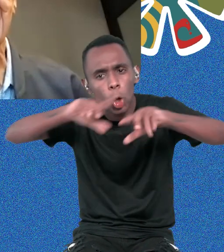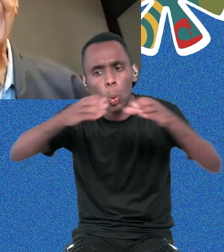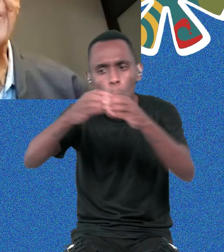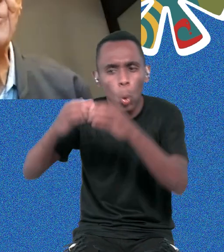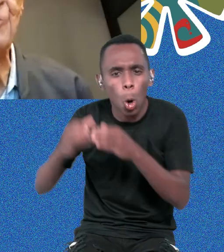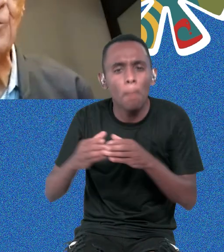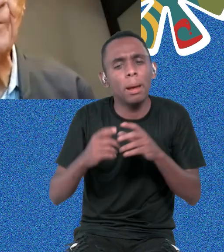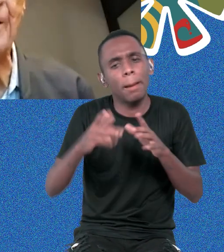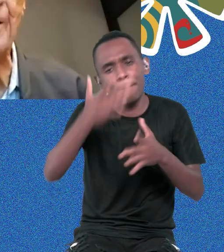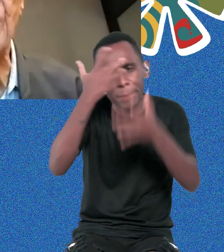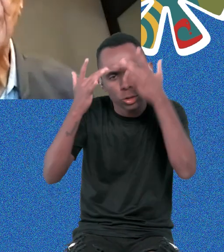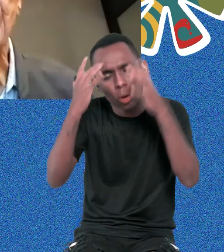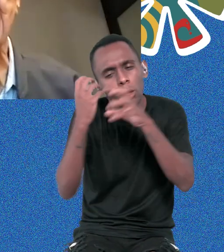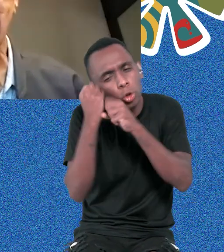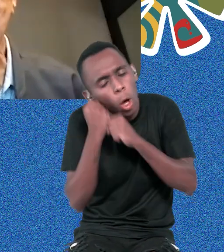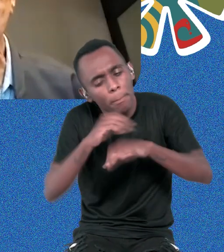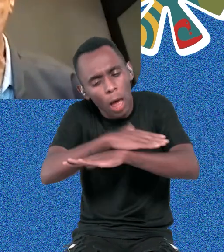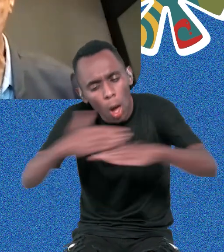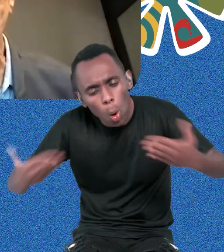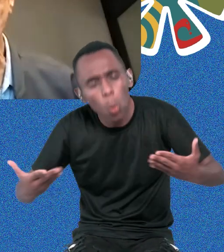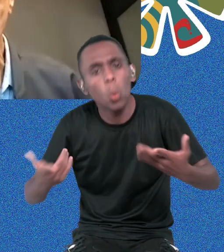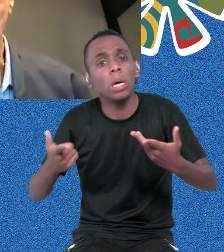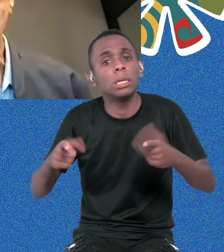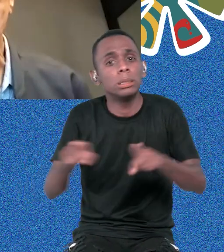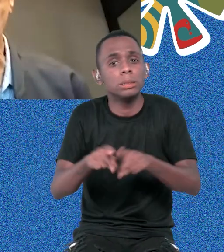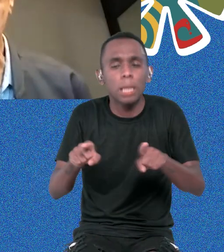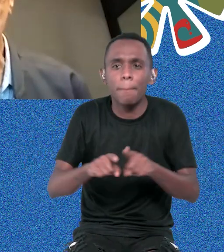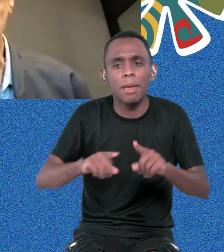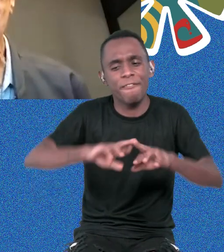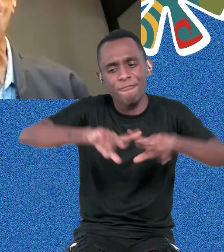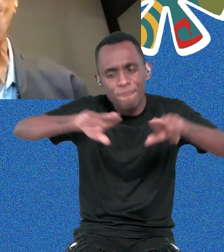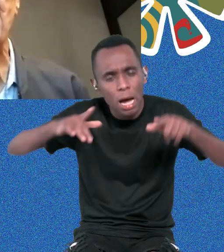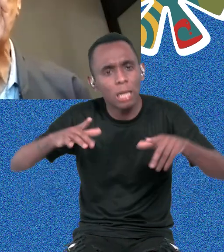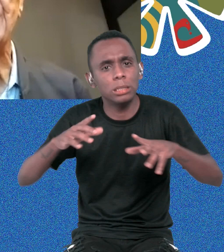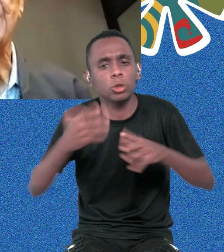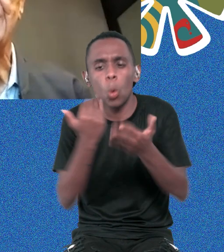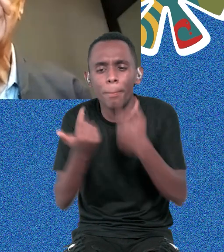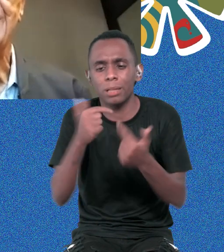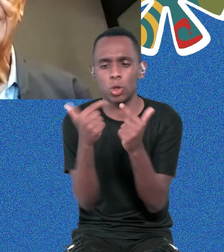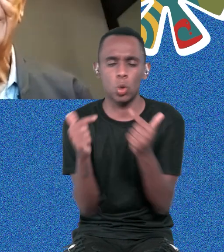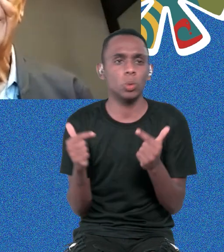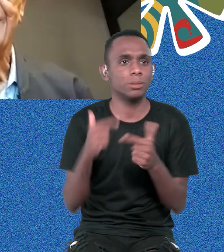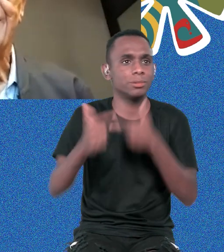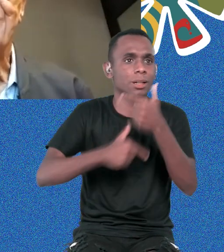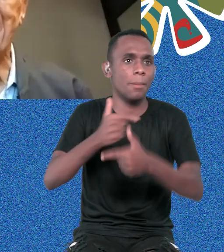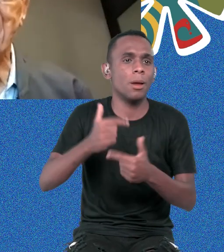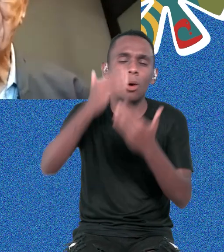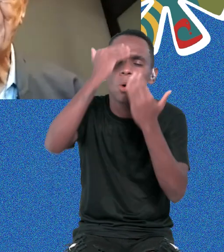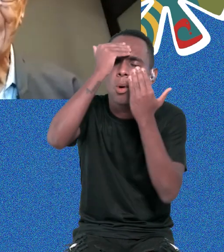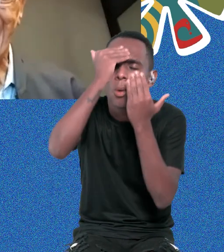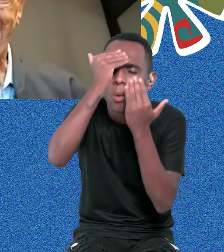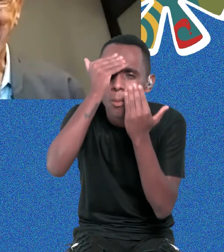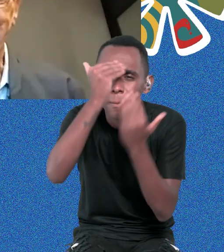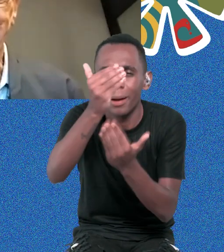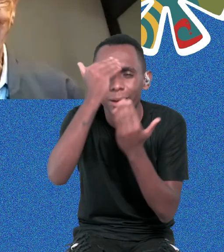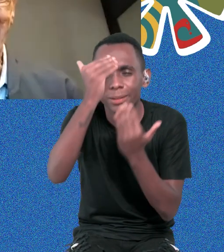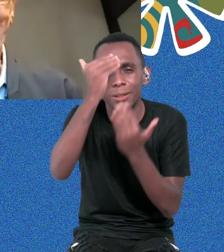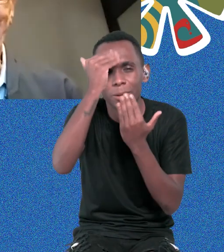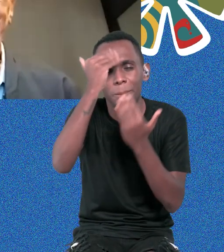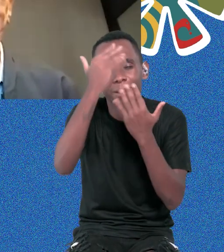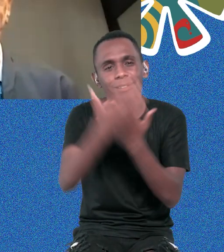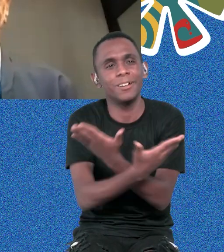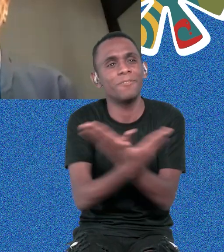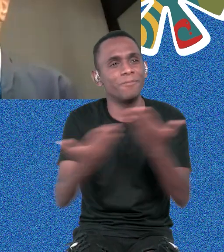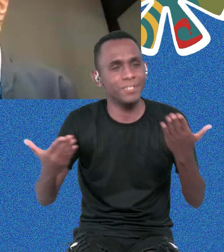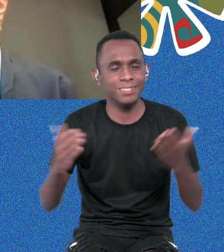retirantes, de tantos que dormem na rua, de tantos sem emprego, de tantos sem comida. Valeu, tá?